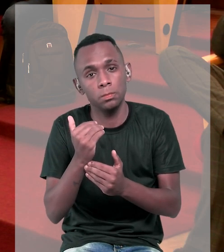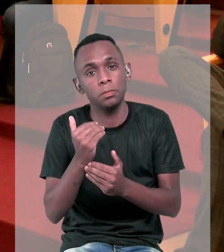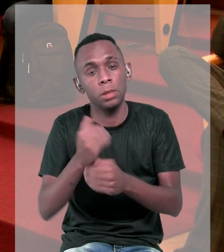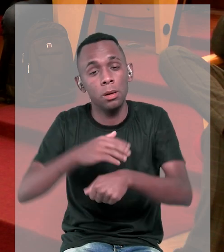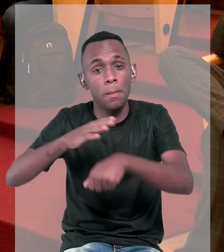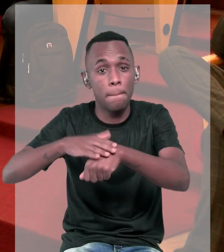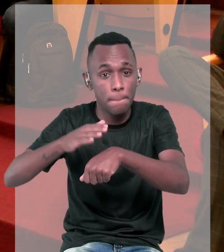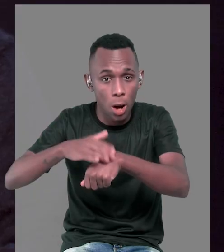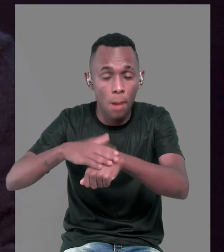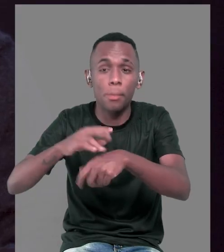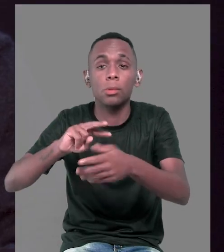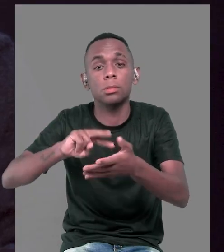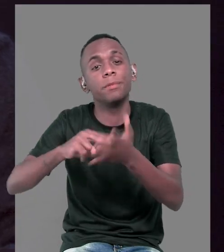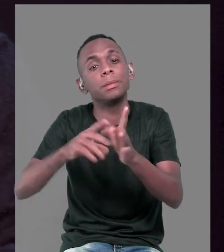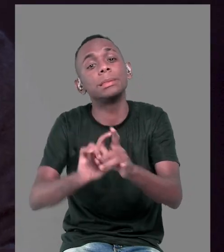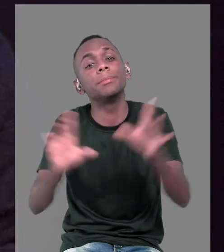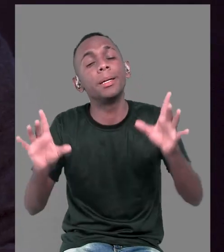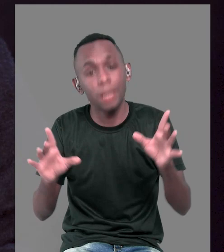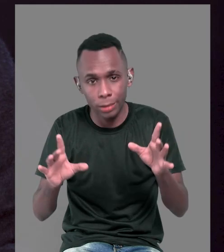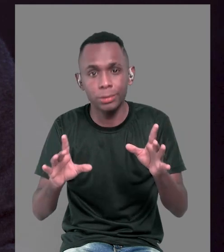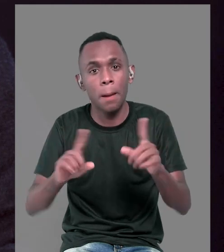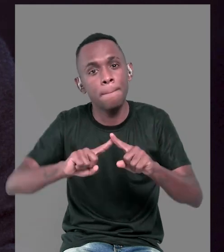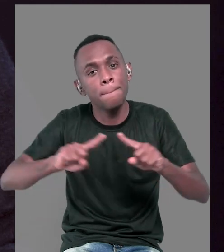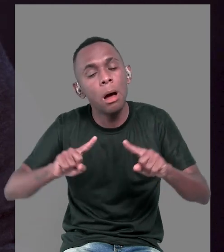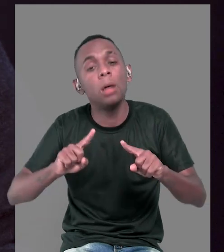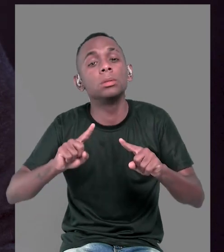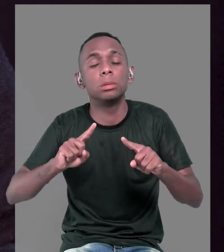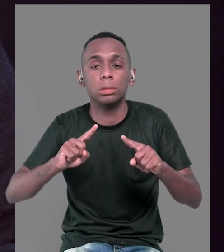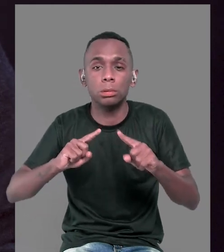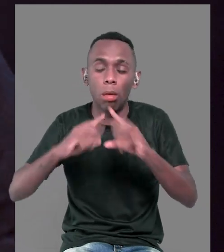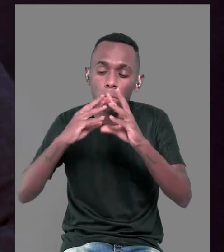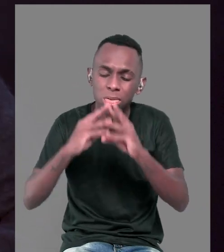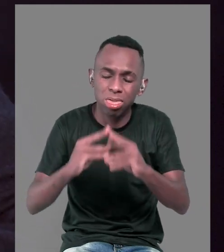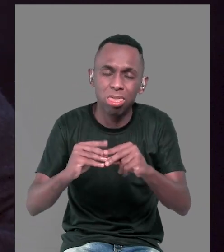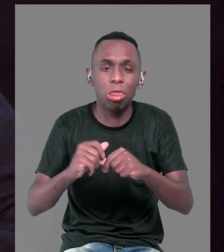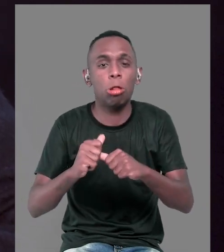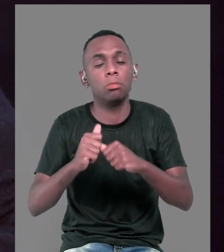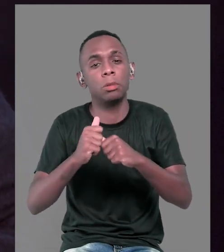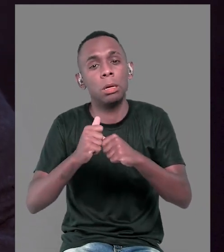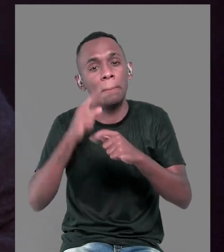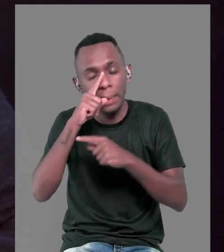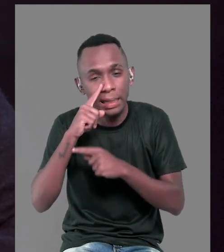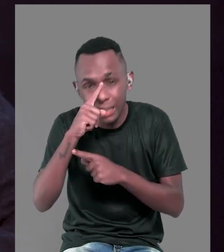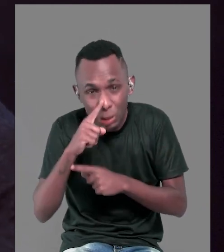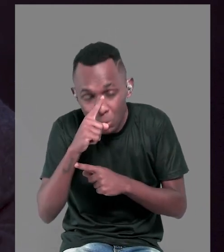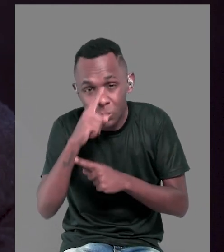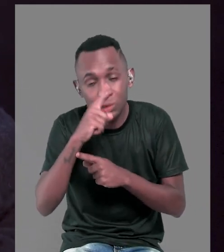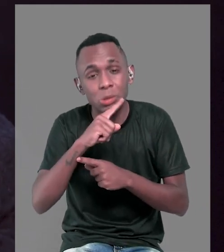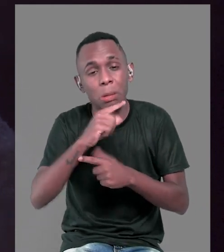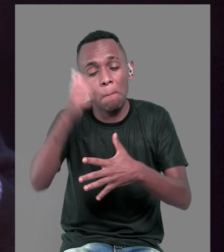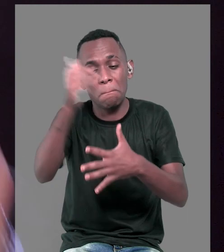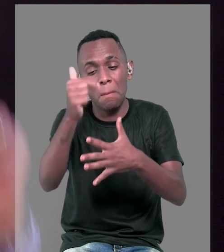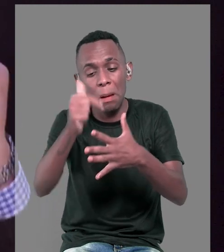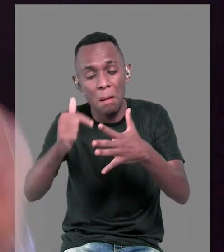liberto, devasta, destrói, incendeia, descarna, mata e